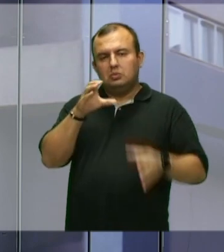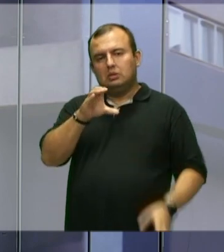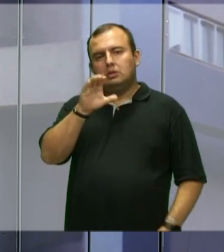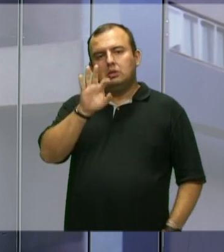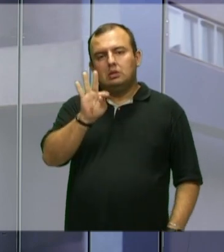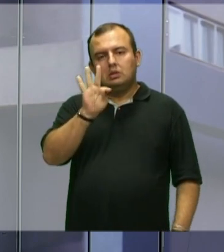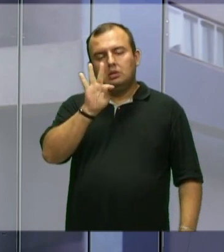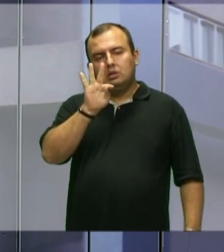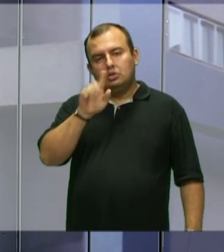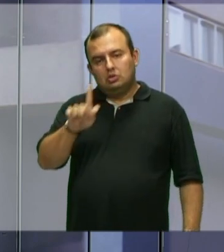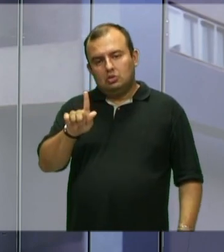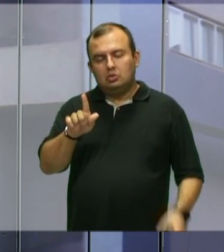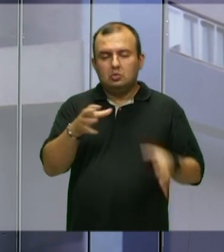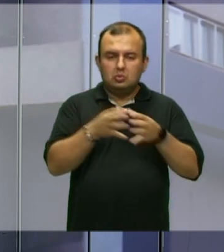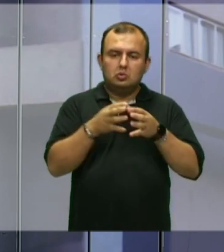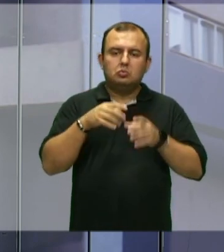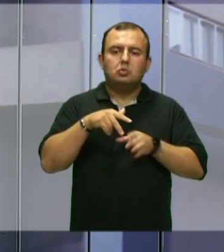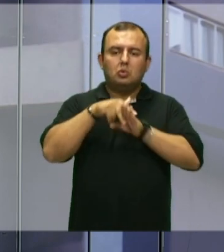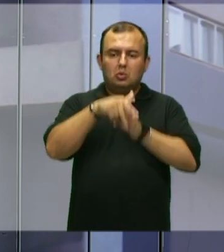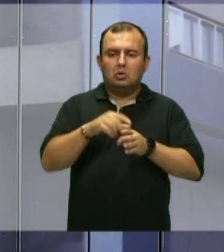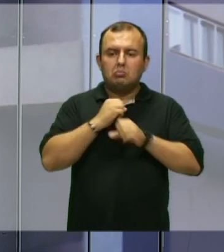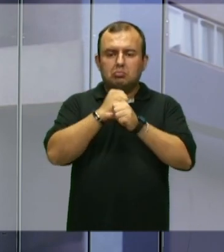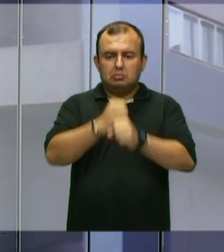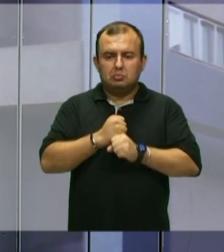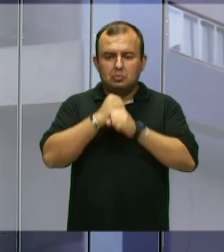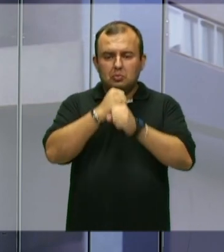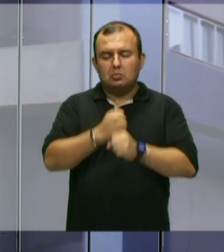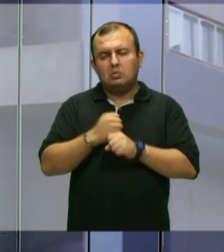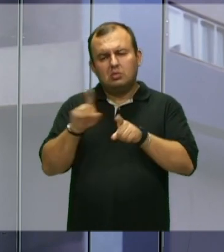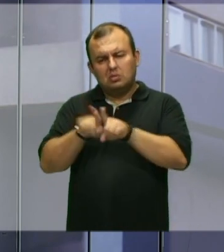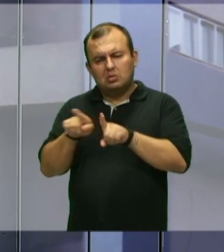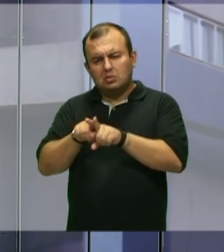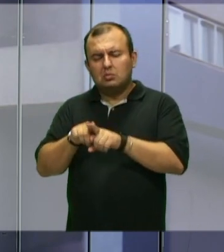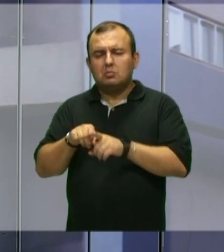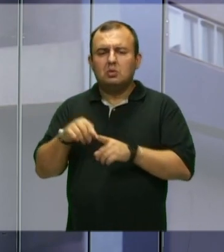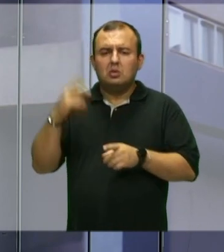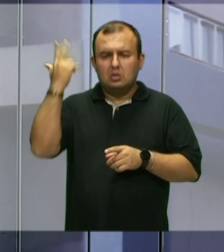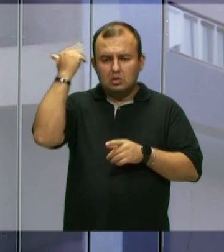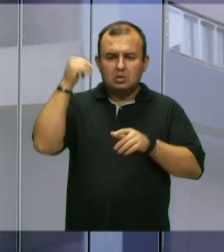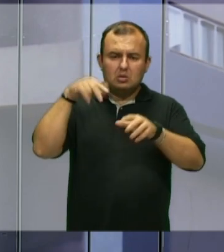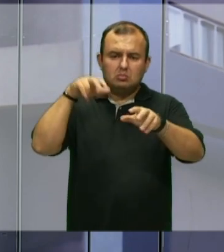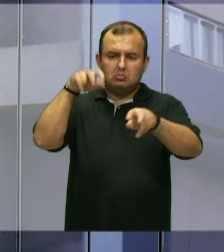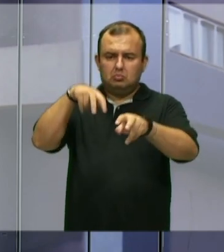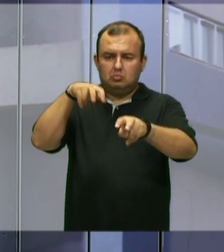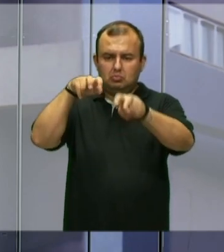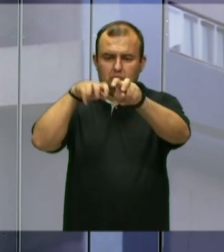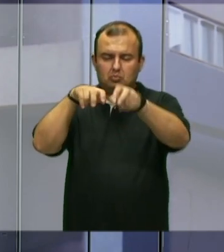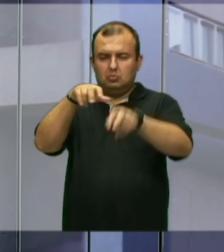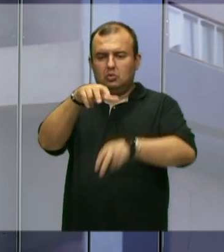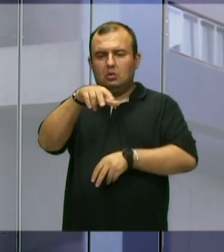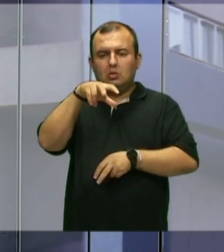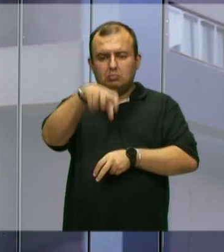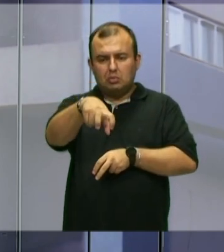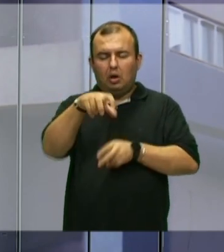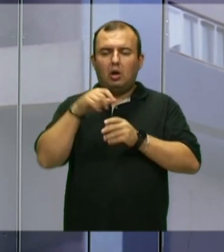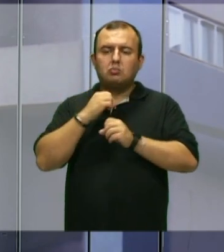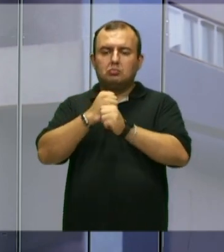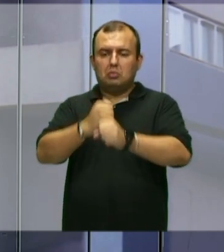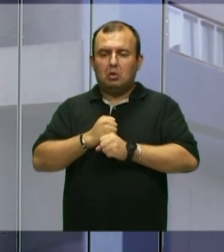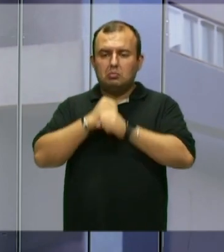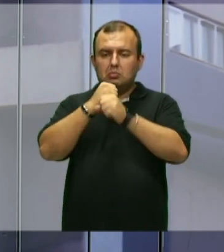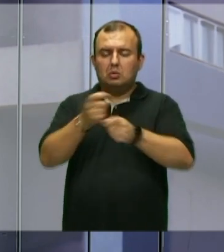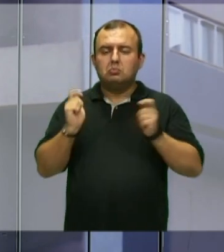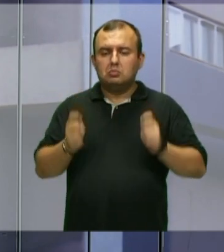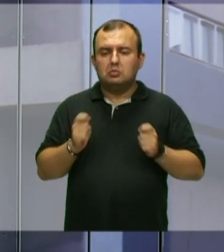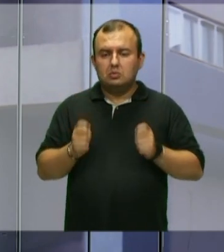de cavalgada, enfim, de carroceiros também, né? Que tem aquelas carroças hoje que muitas vezes são carroças que